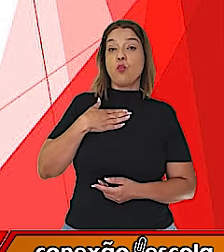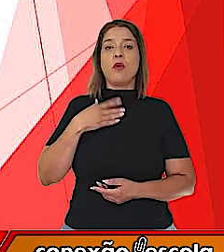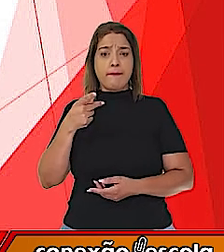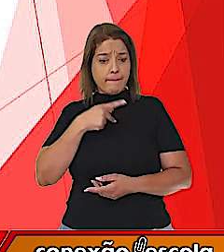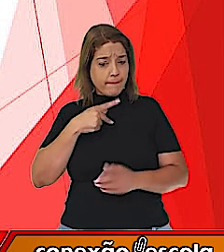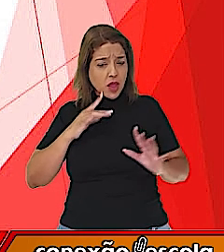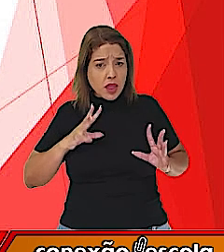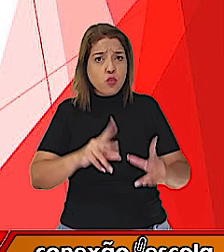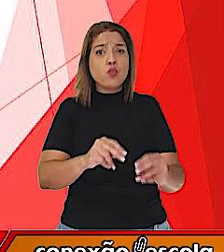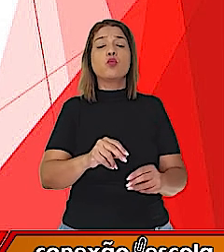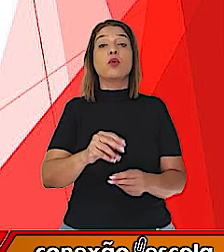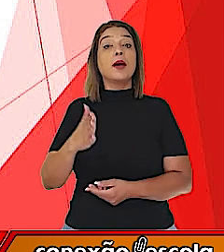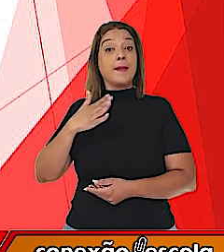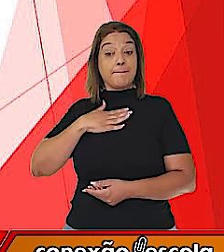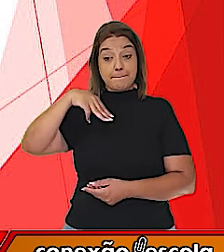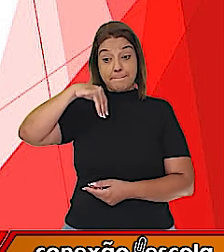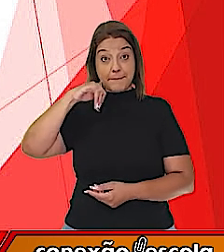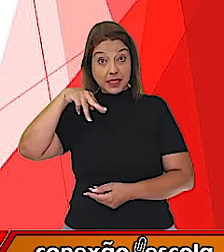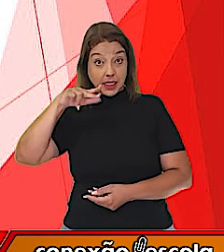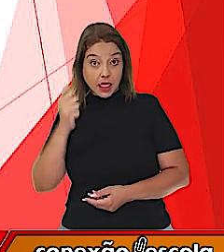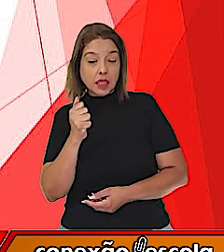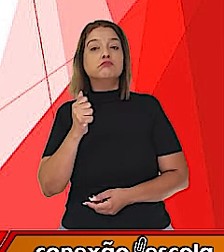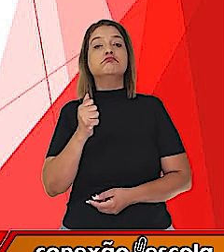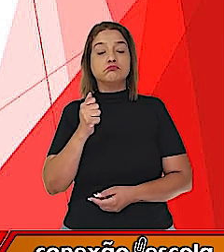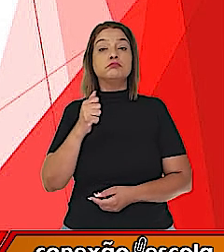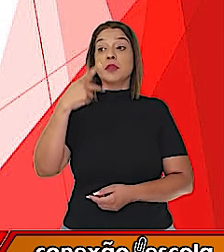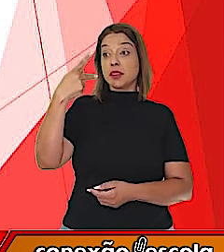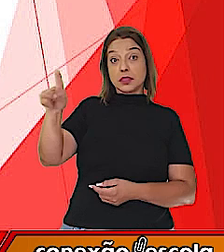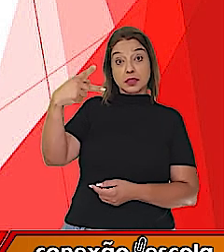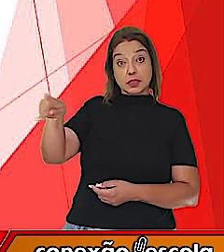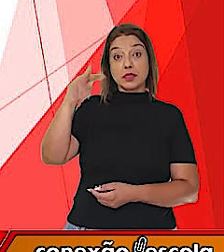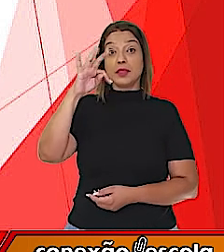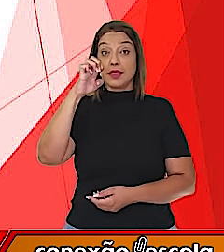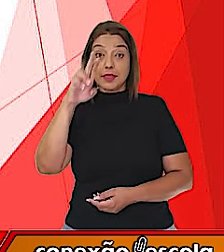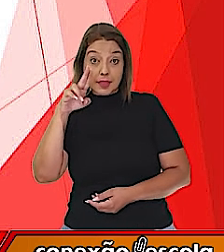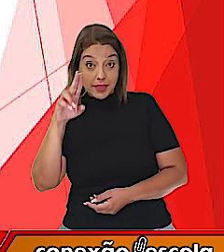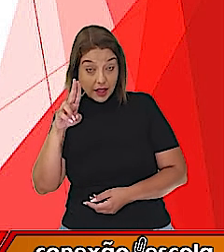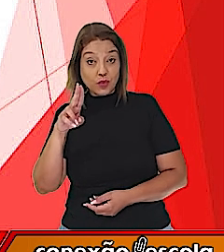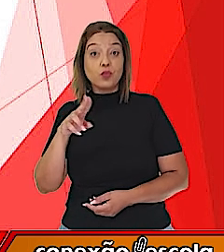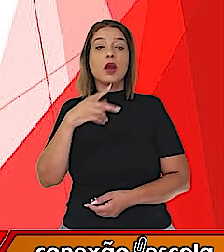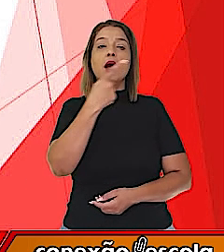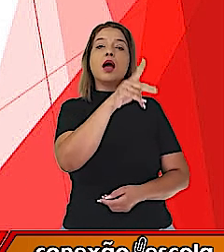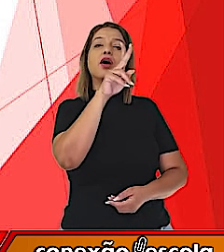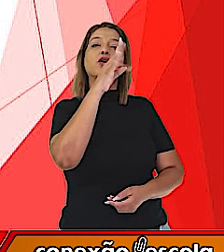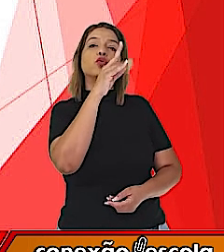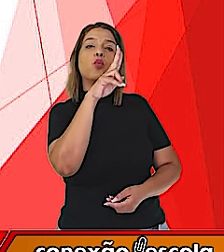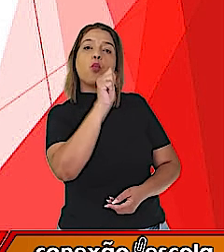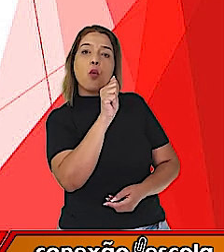meus, minha, minhas, teu, teus,